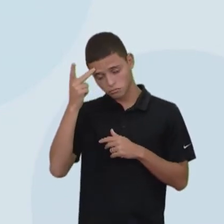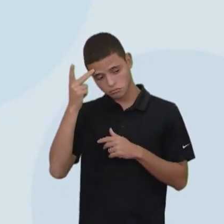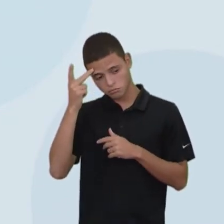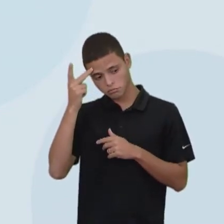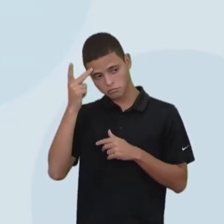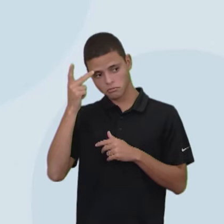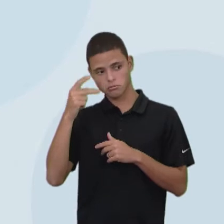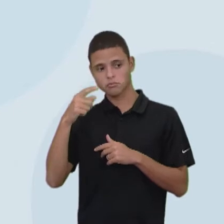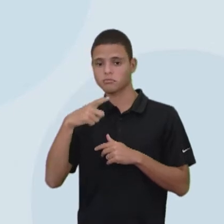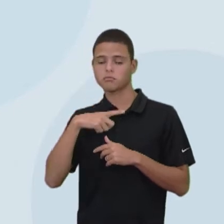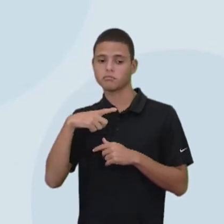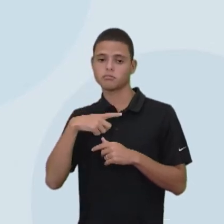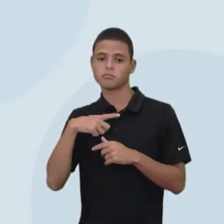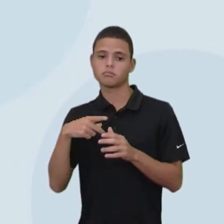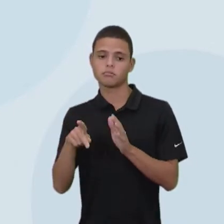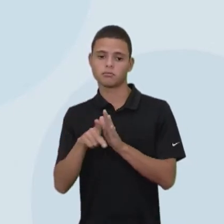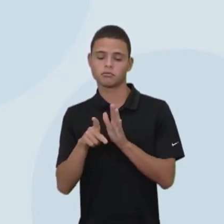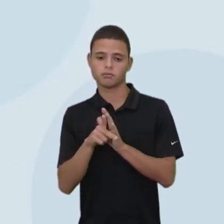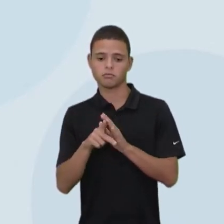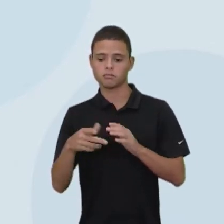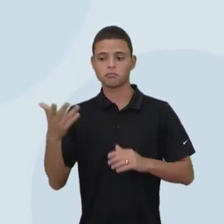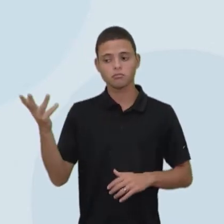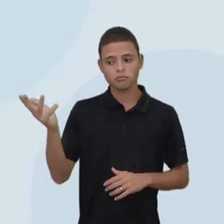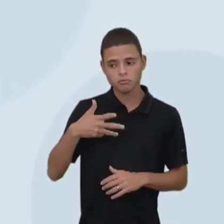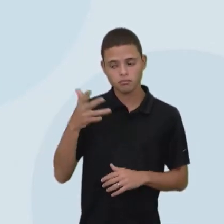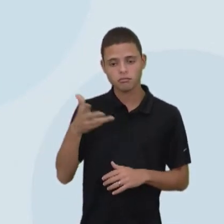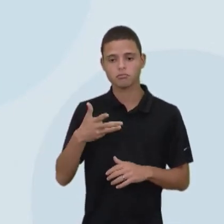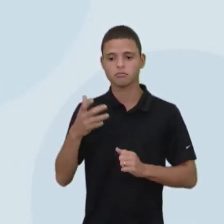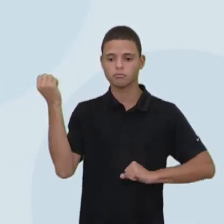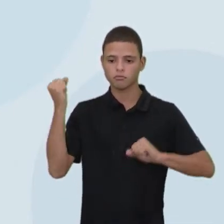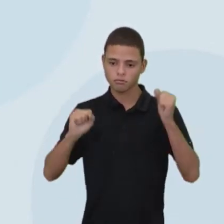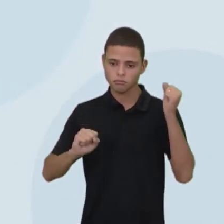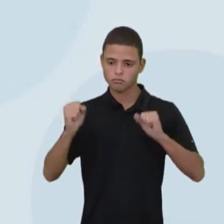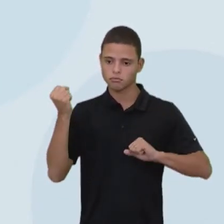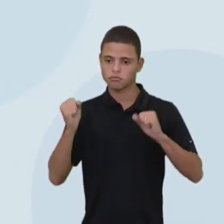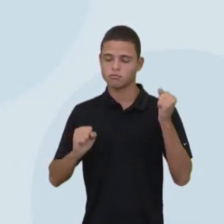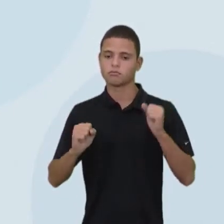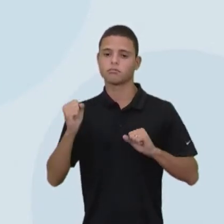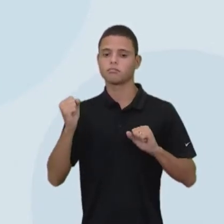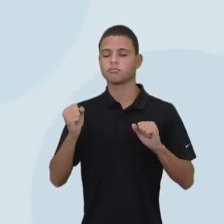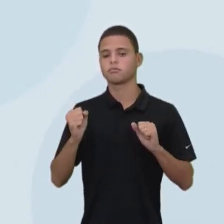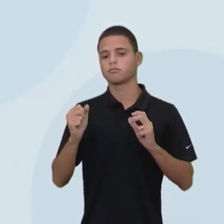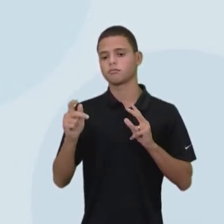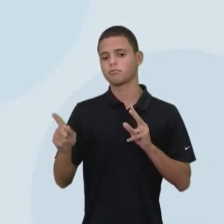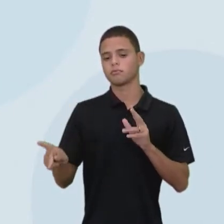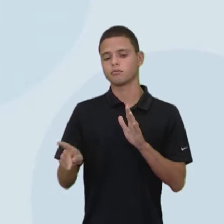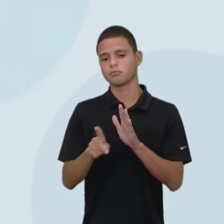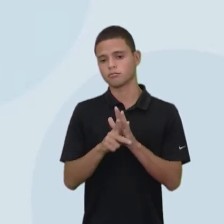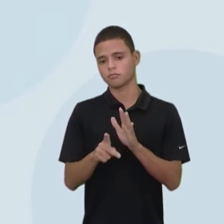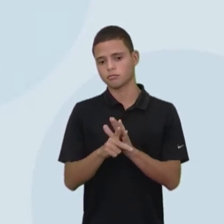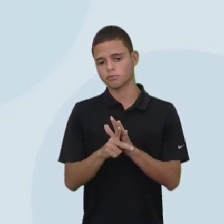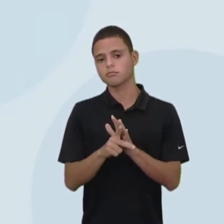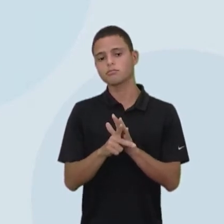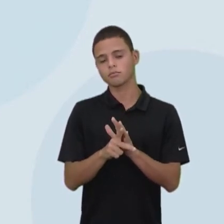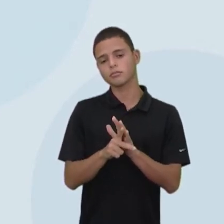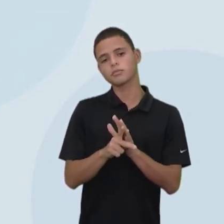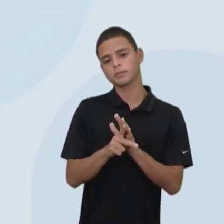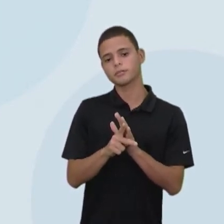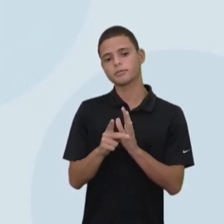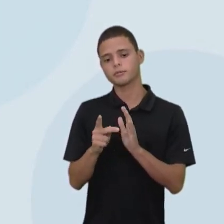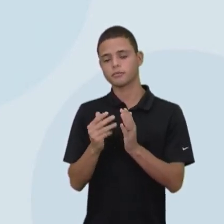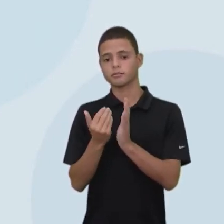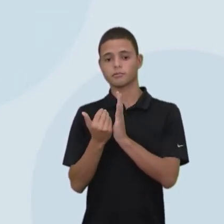também aquele ritmo acelerado dos exercícios físicos como uma forma aí de compensação para